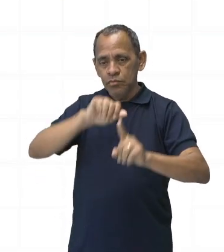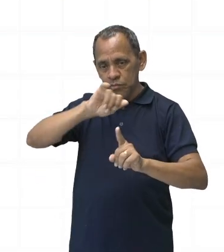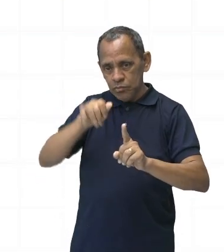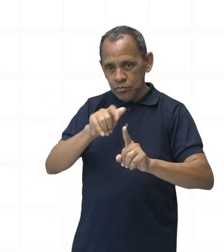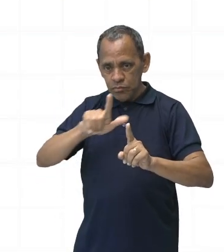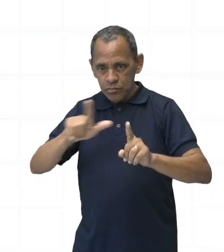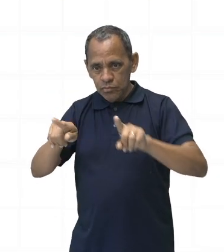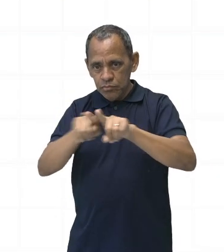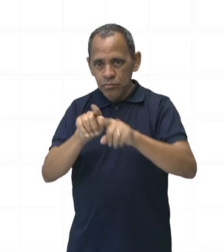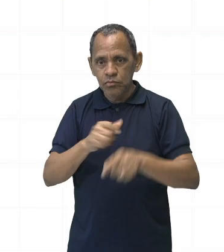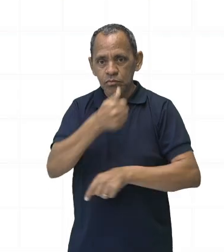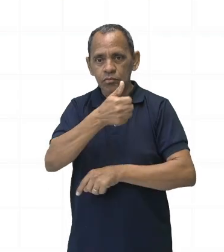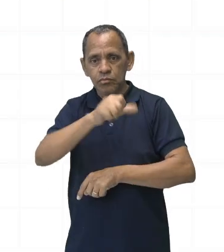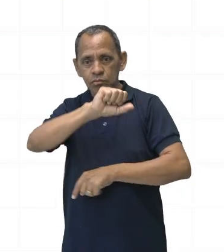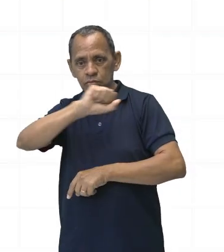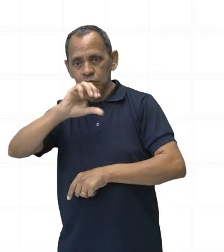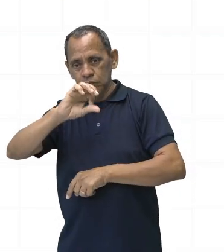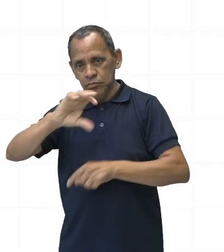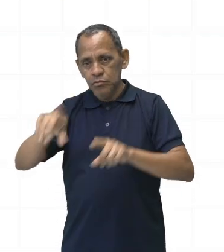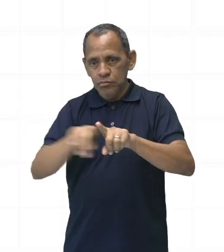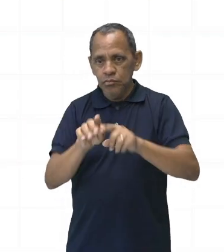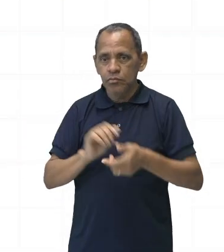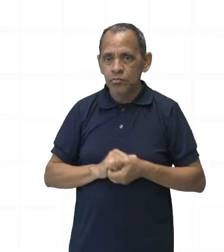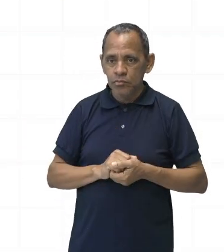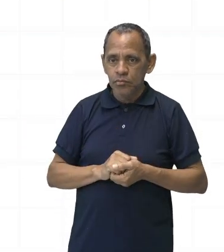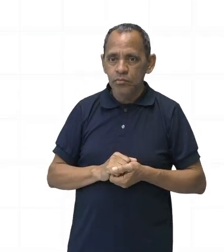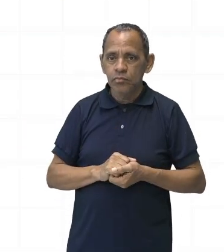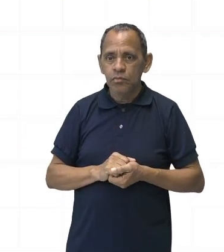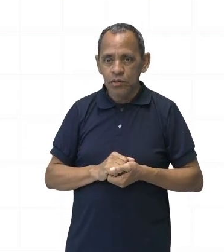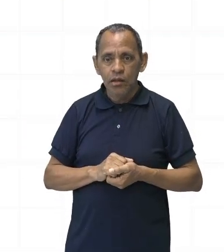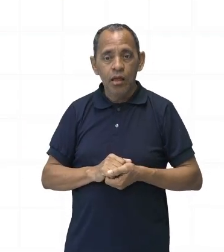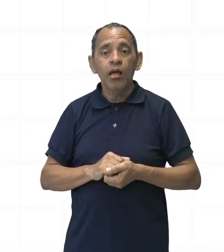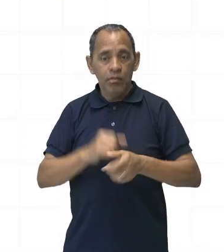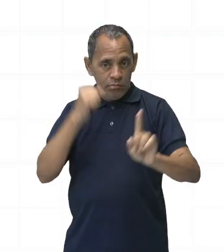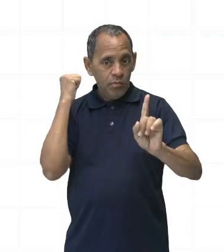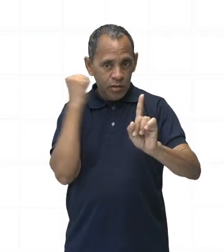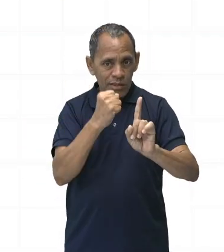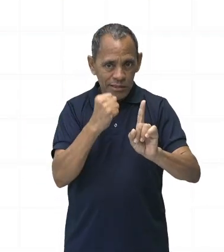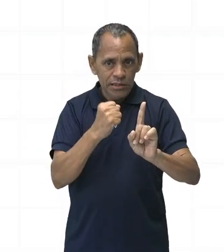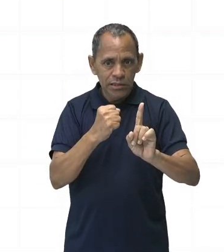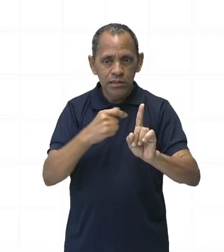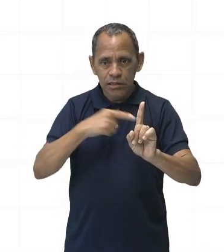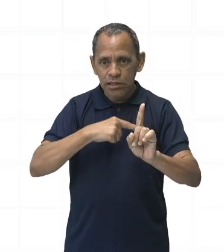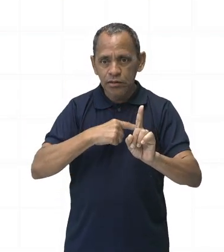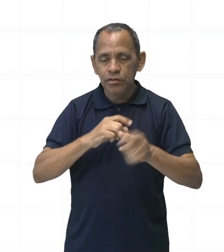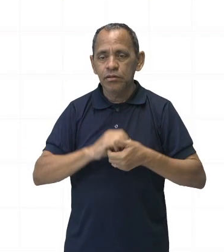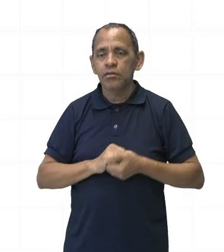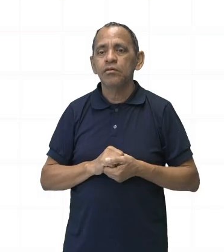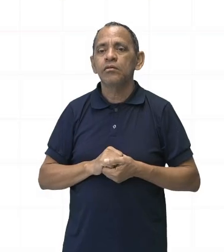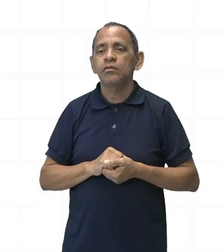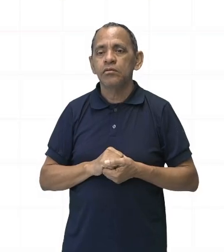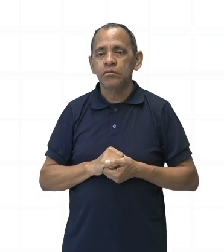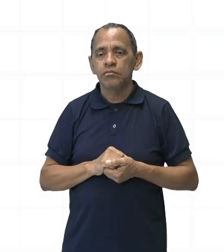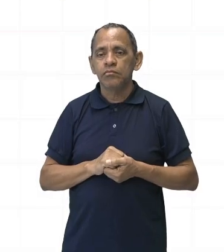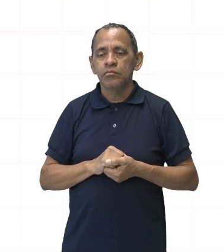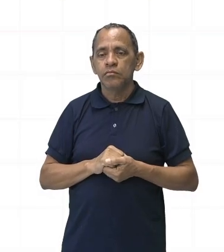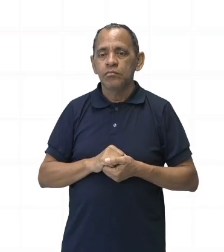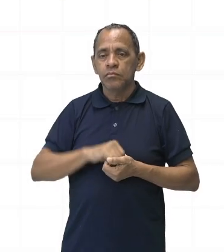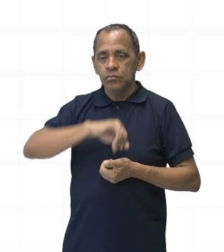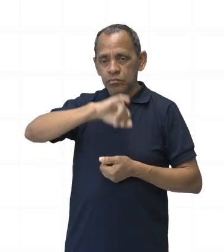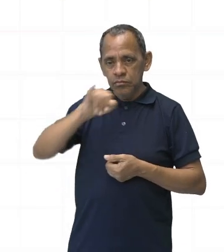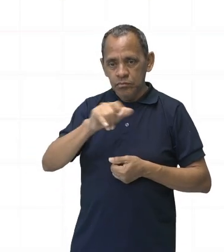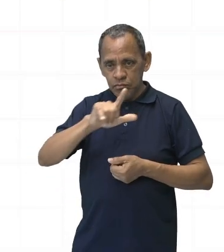assim o imperador ele sofreu um atentado? Sim, em julho de 89, ele